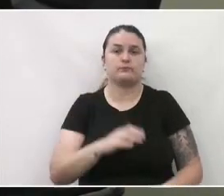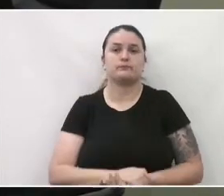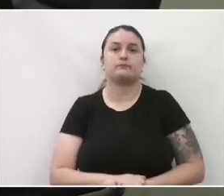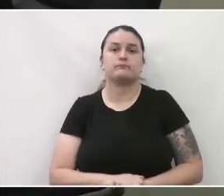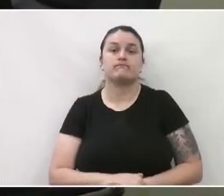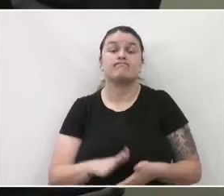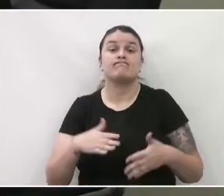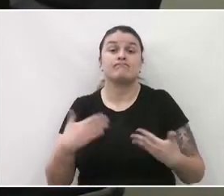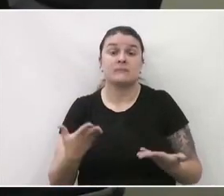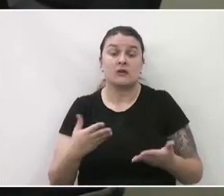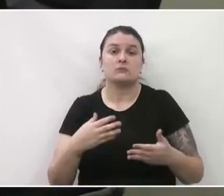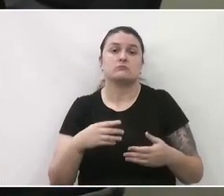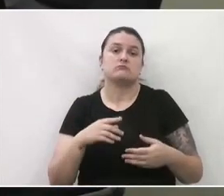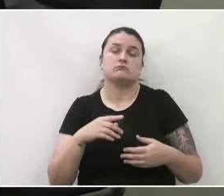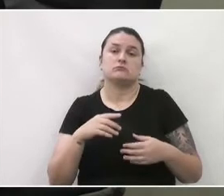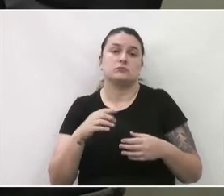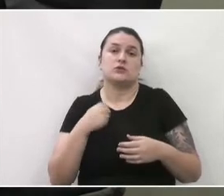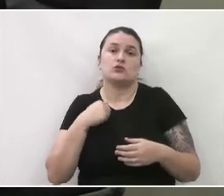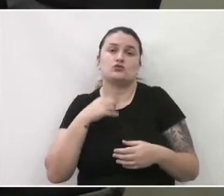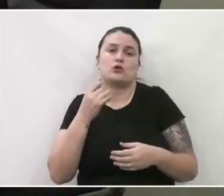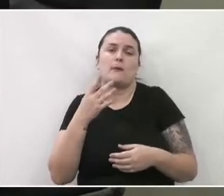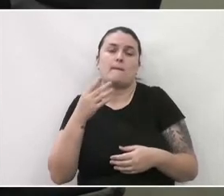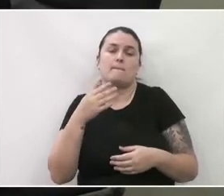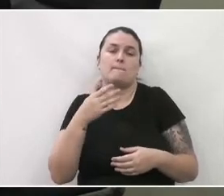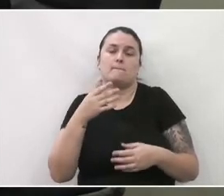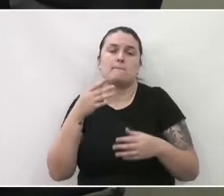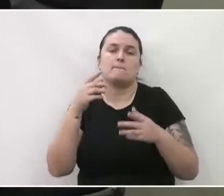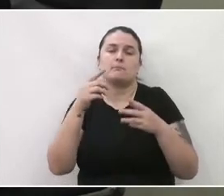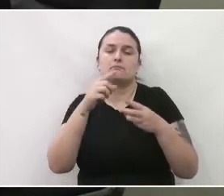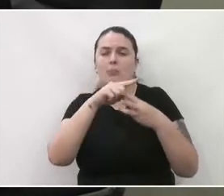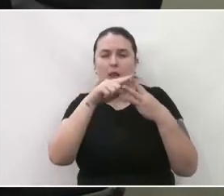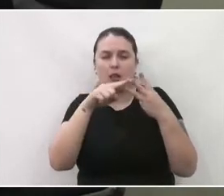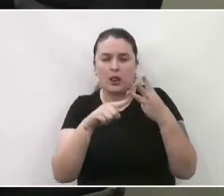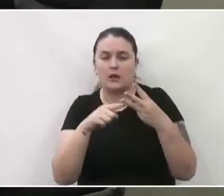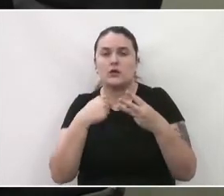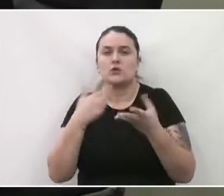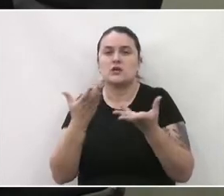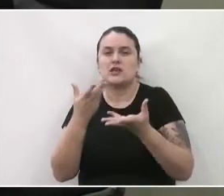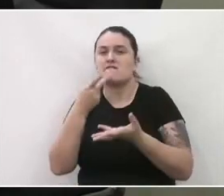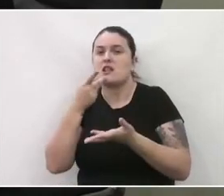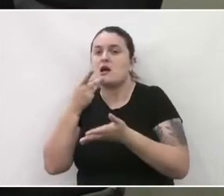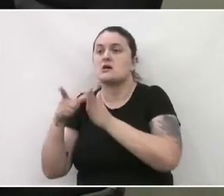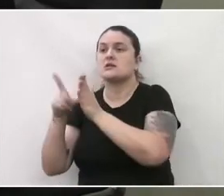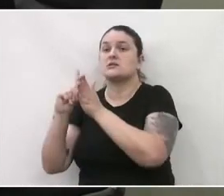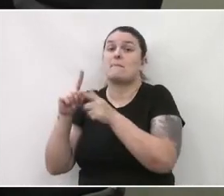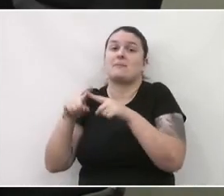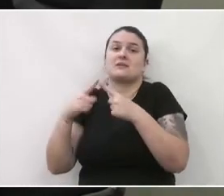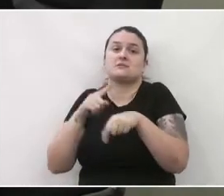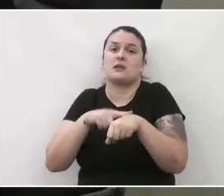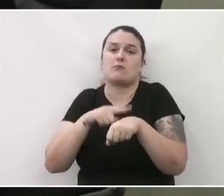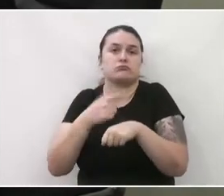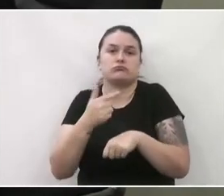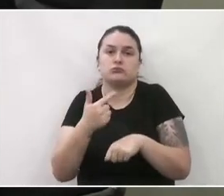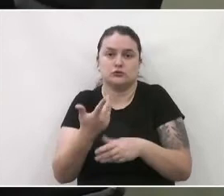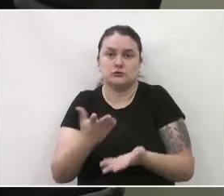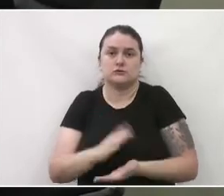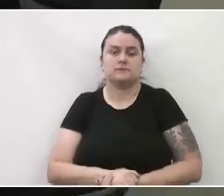E, então, essas colocações que eu quero deixar aqui, entendeu? Eu queria ter colocado ali para o senhor, mas infelizmente não deu,